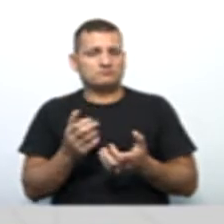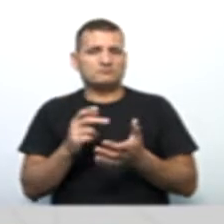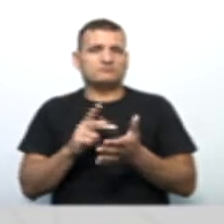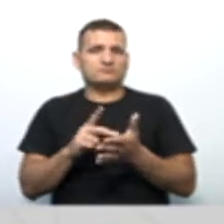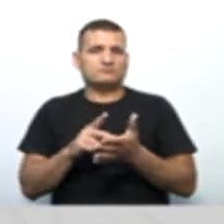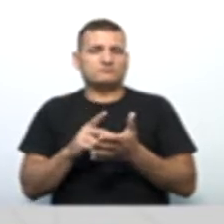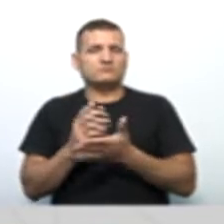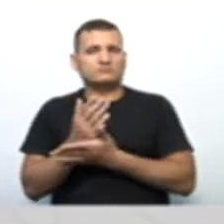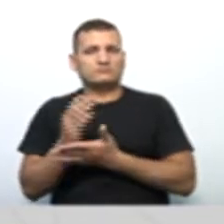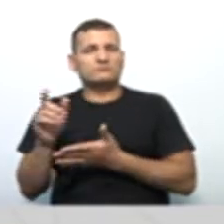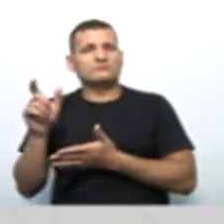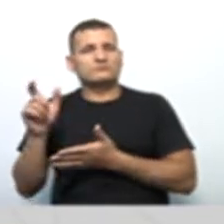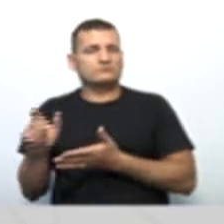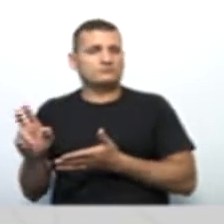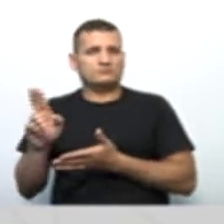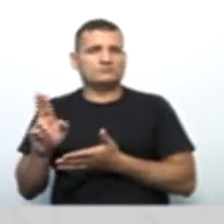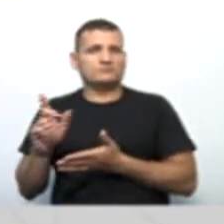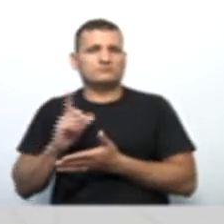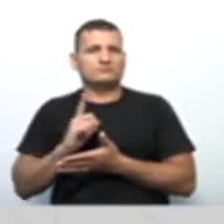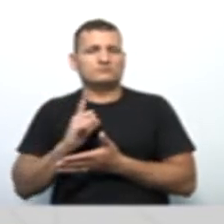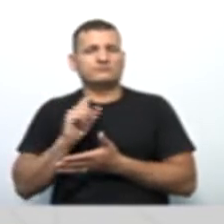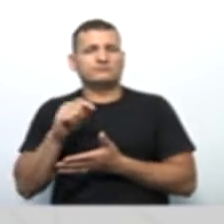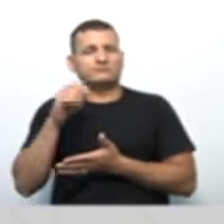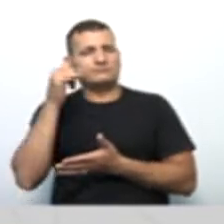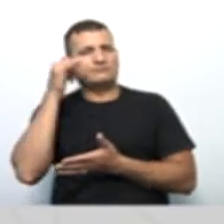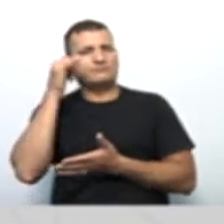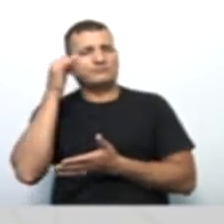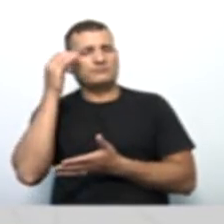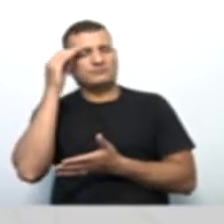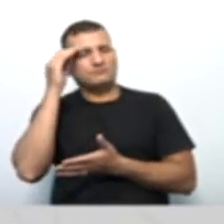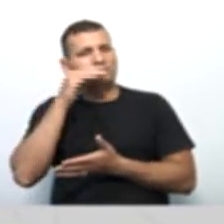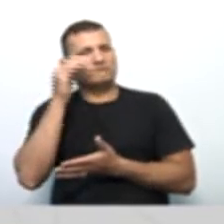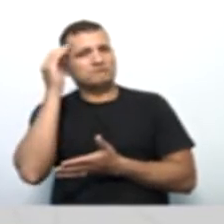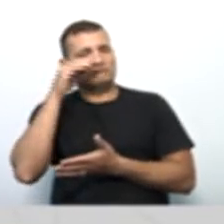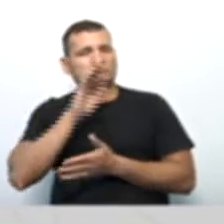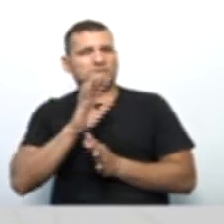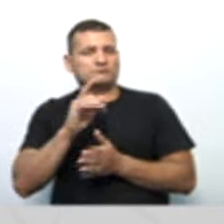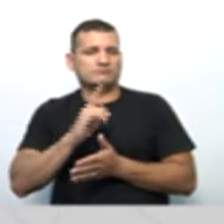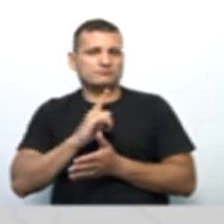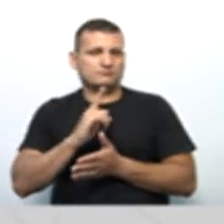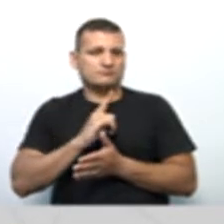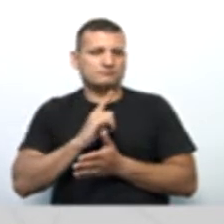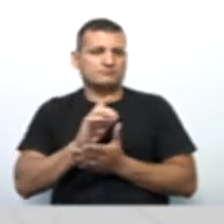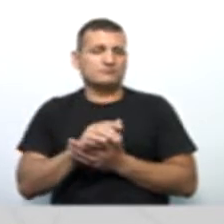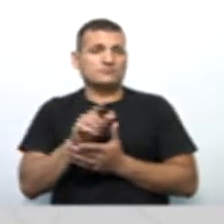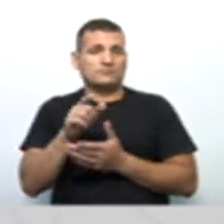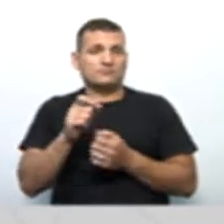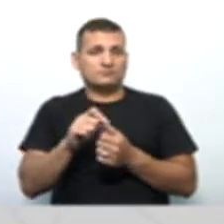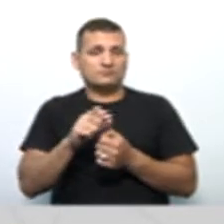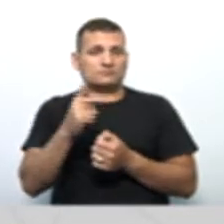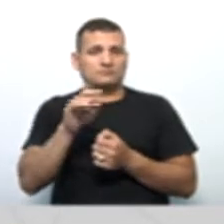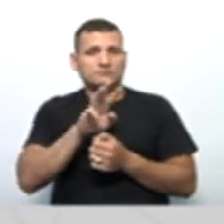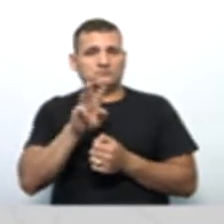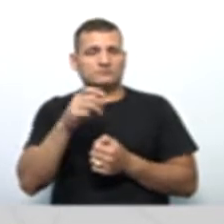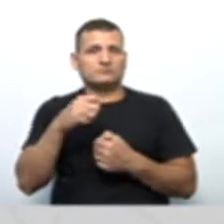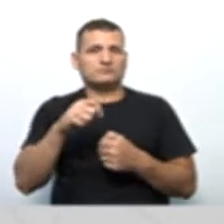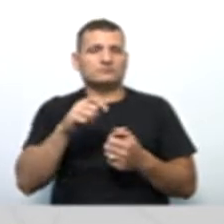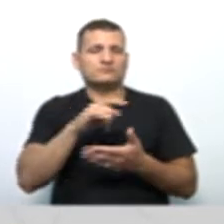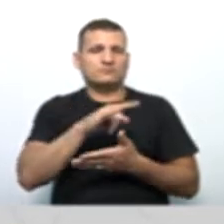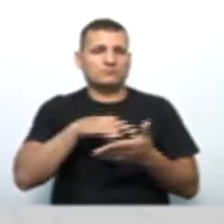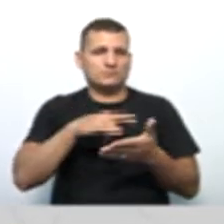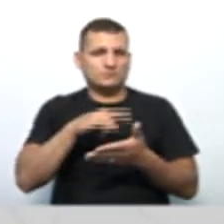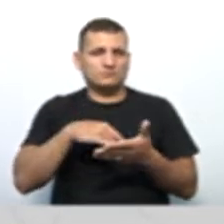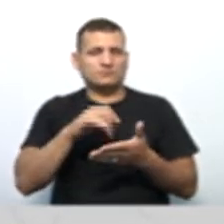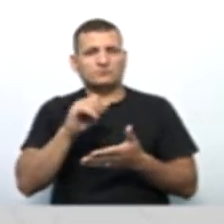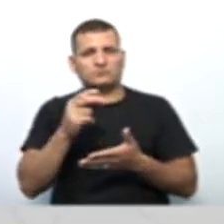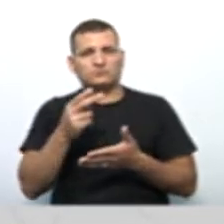têm esse costume de ignorar ambas se você vai modelando o site tem que fazer uma documentação ou se vai mandar fazer um